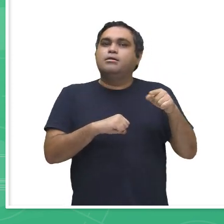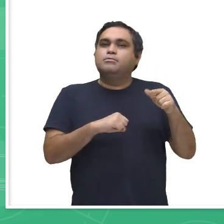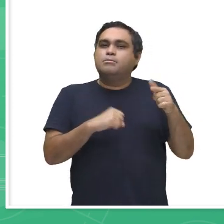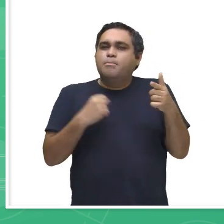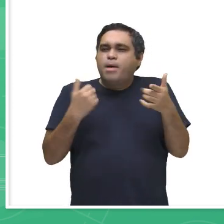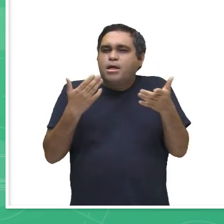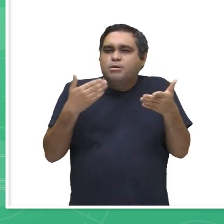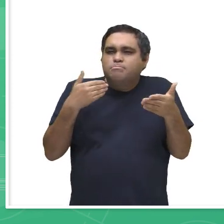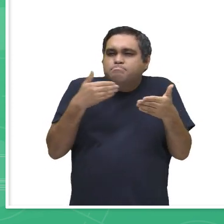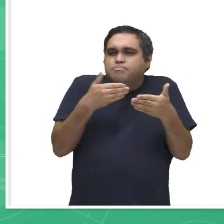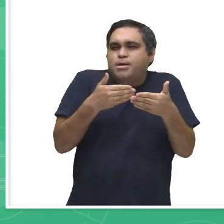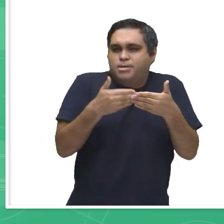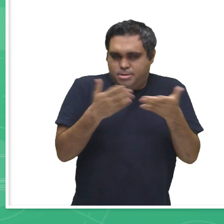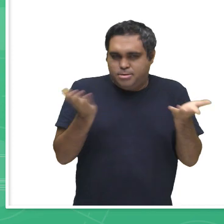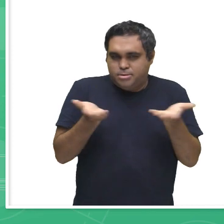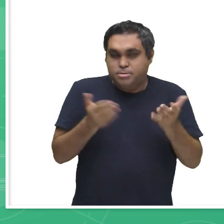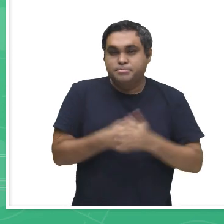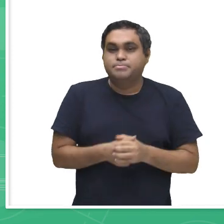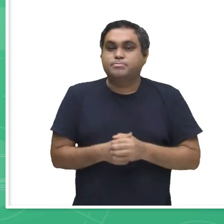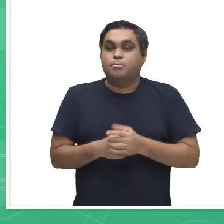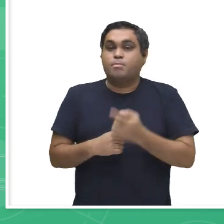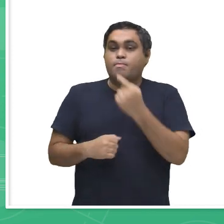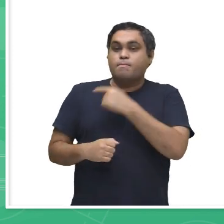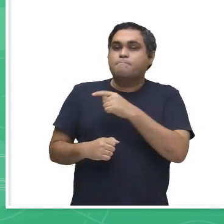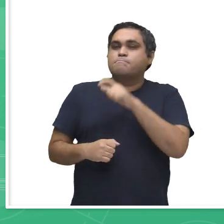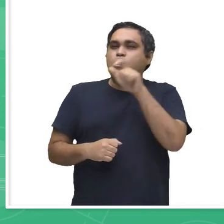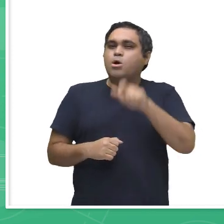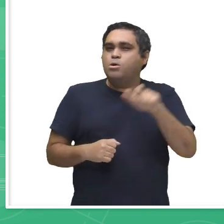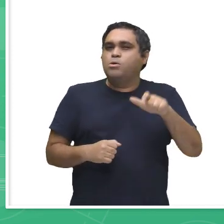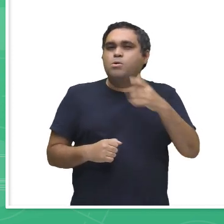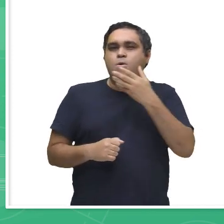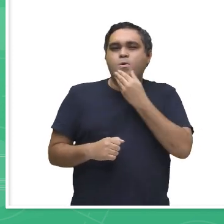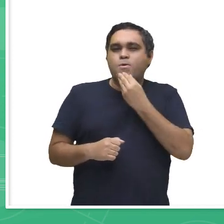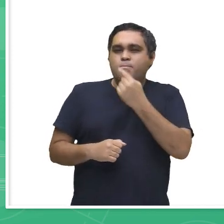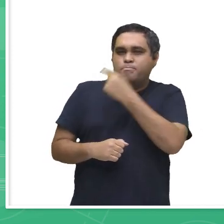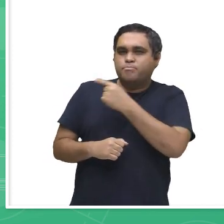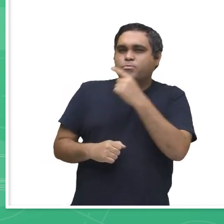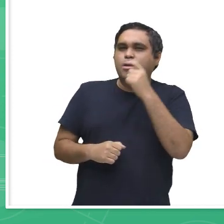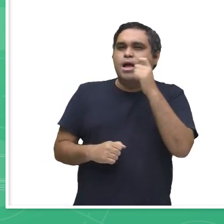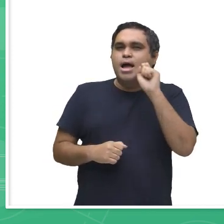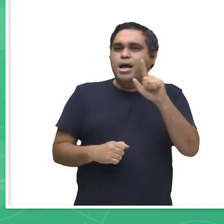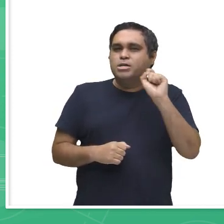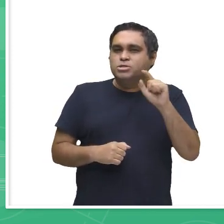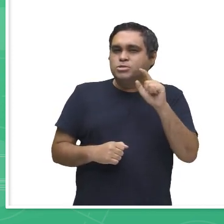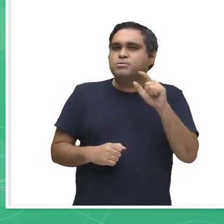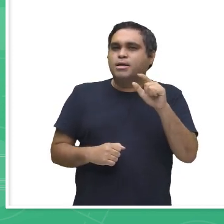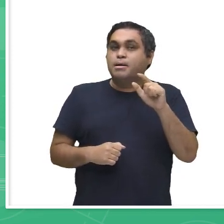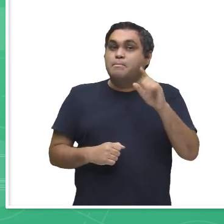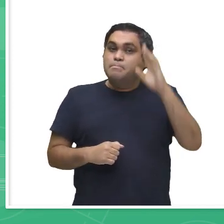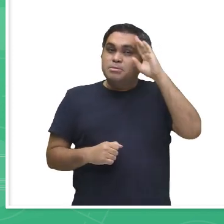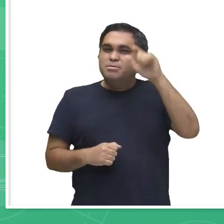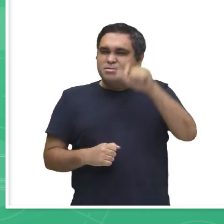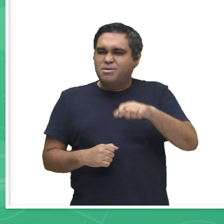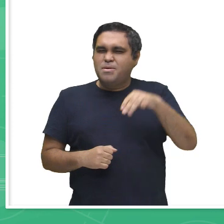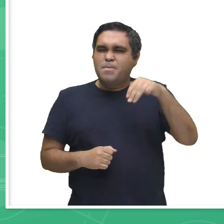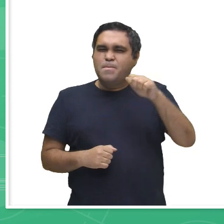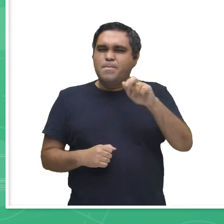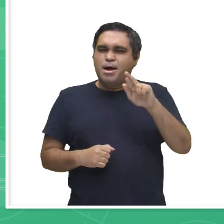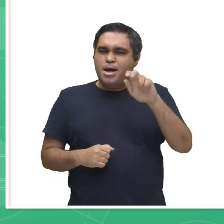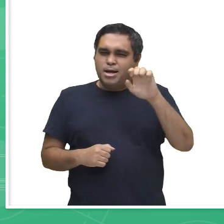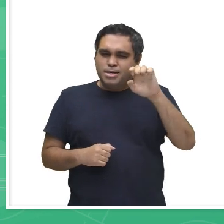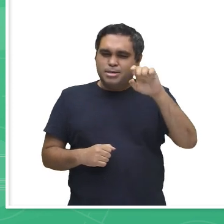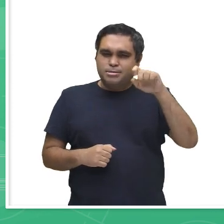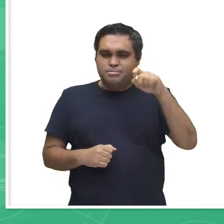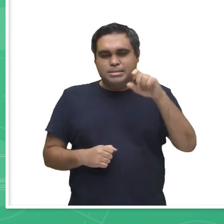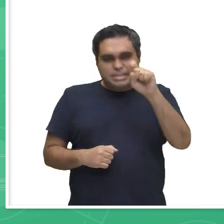Nietzsche, né? Friedrich Nietzsche, o doido Nietzsche, muito interessante, e Karl Marx, que todo mundo fala muito nele também. Aí tem